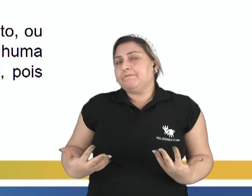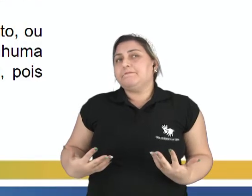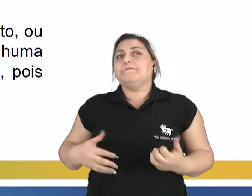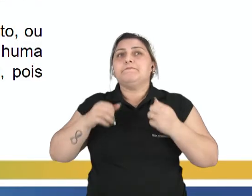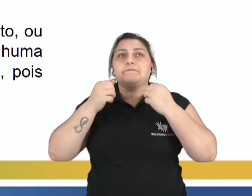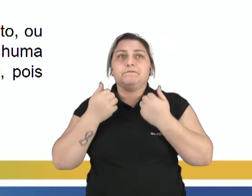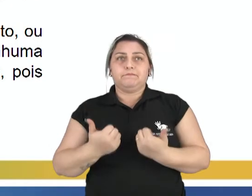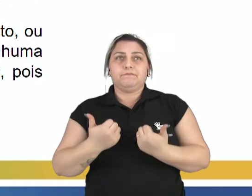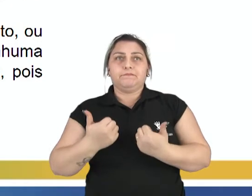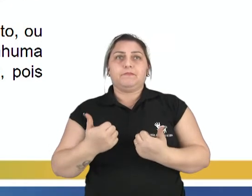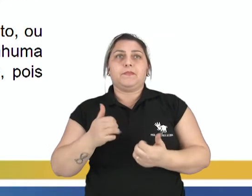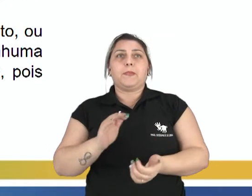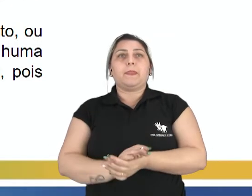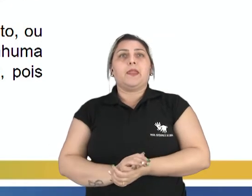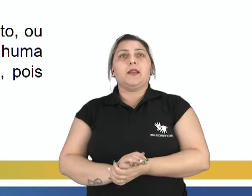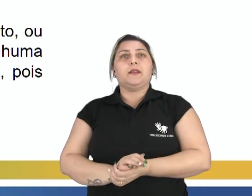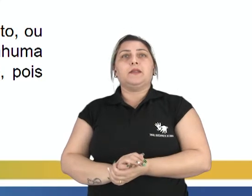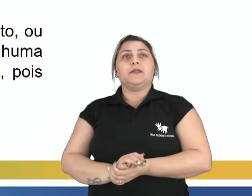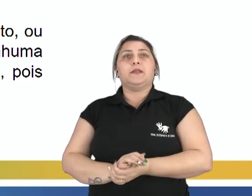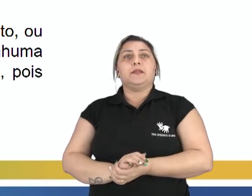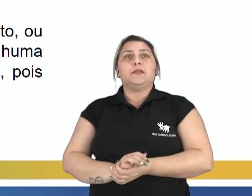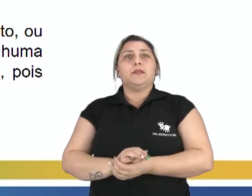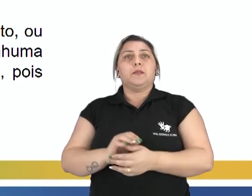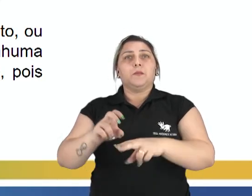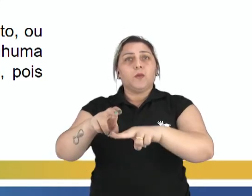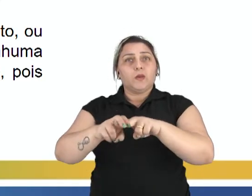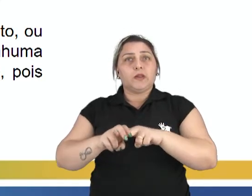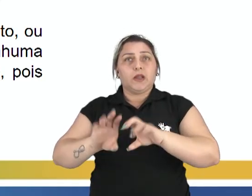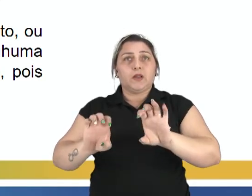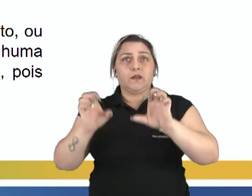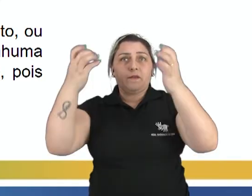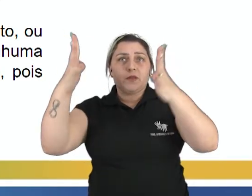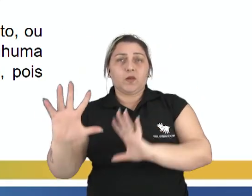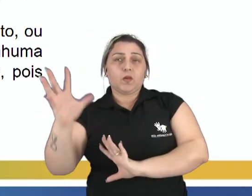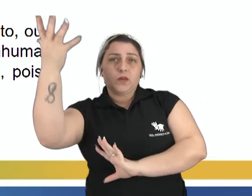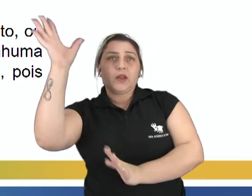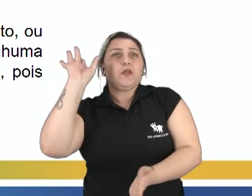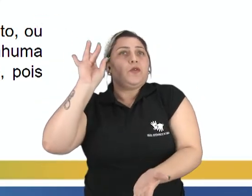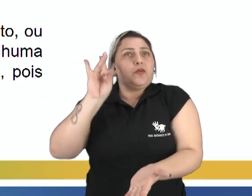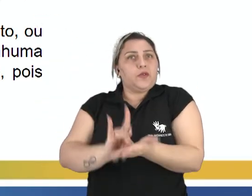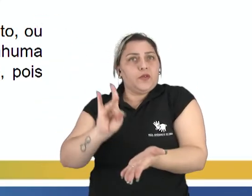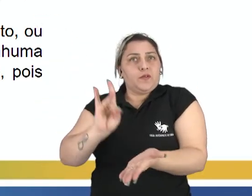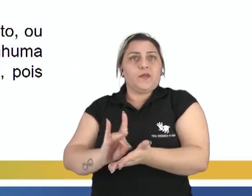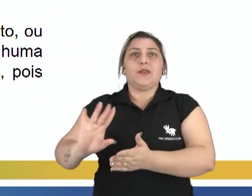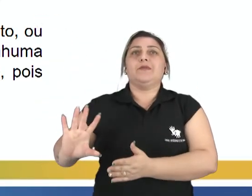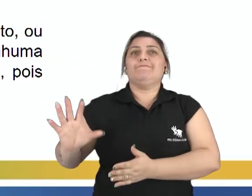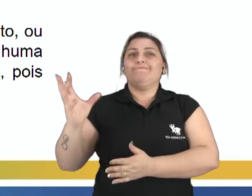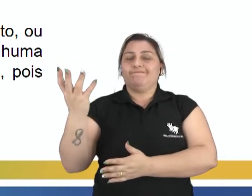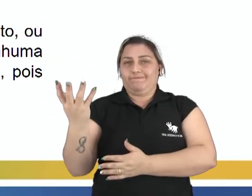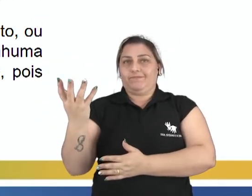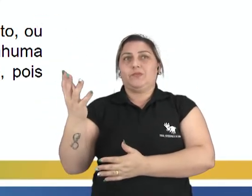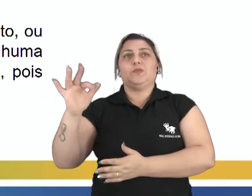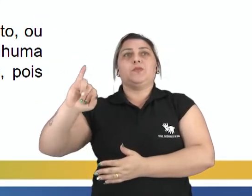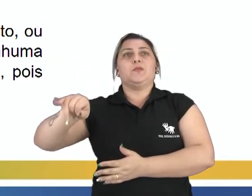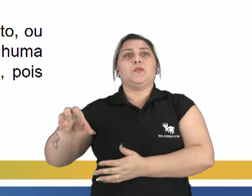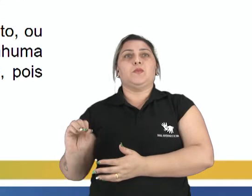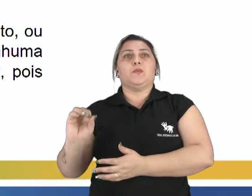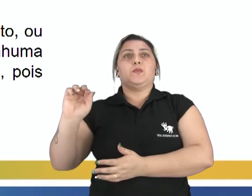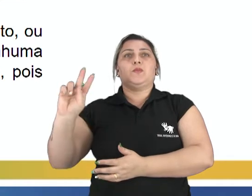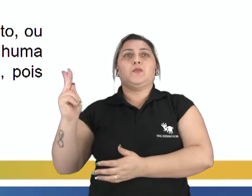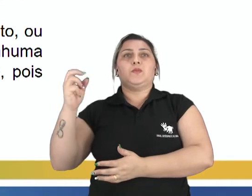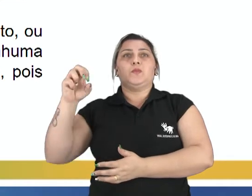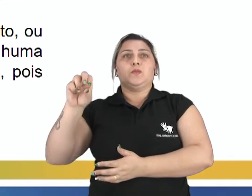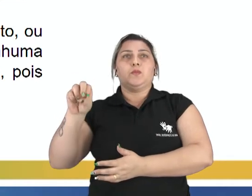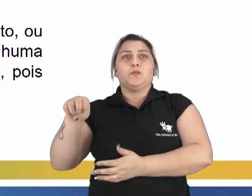tá bom? Então, fato designa, portanto, eventos ou acontecimentos que realmente aconteceram, assim diz o Johnston ali,